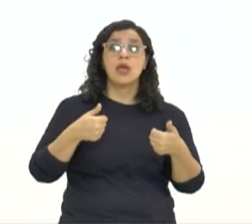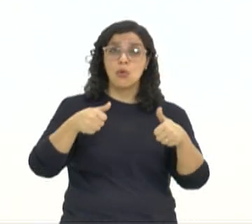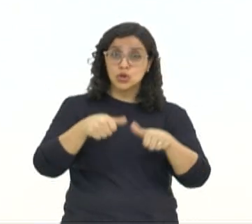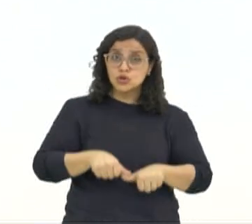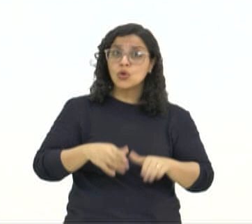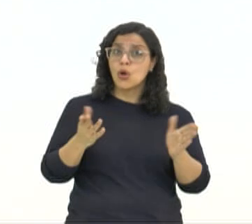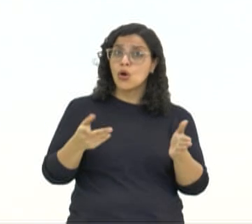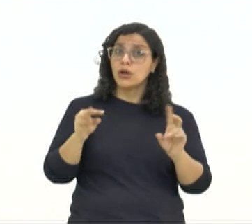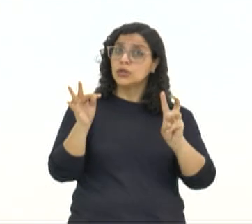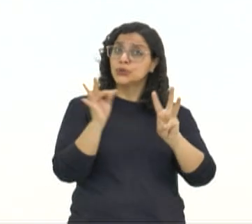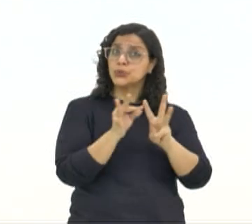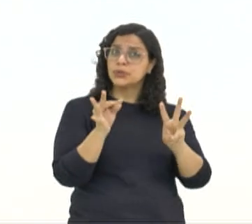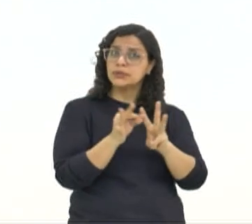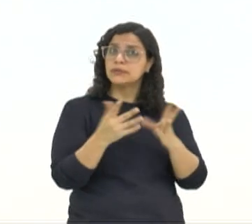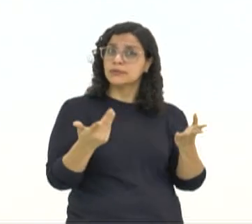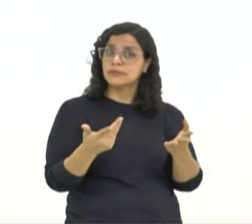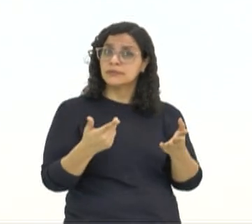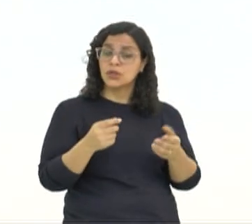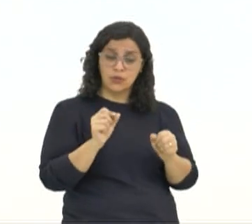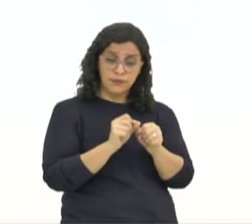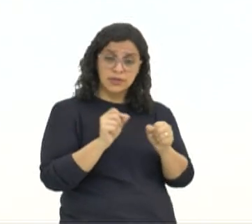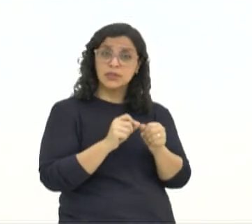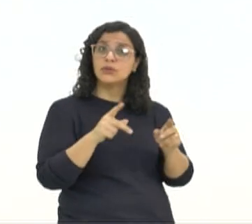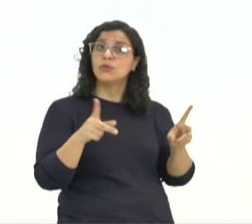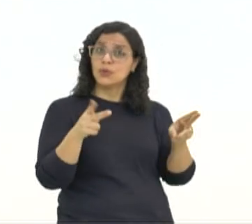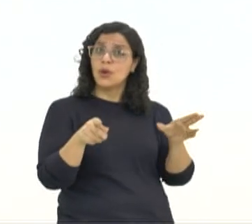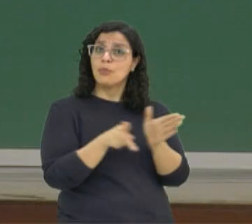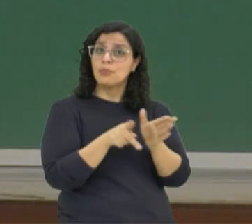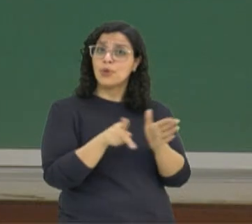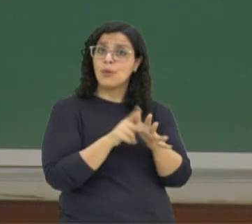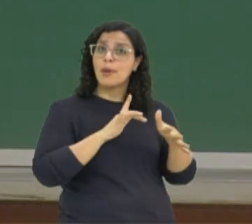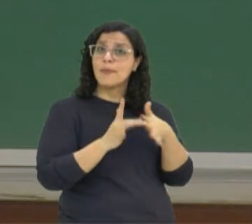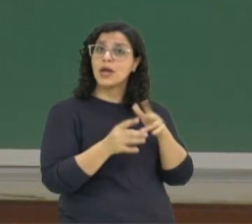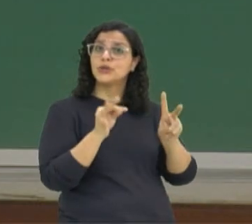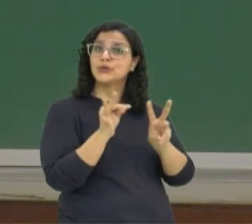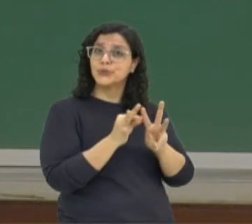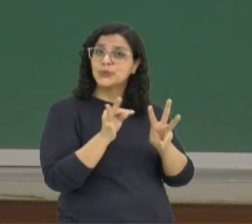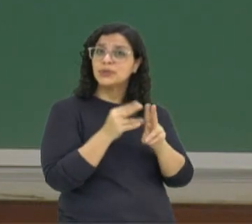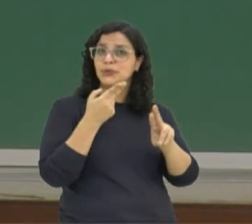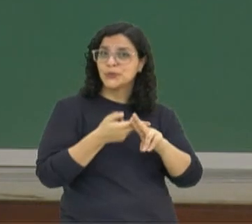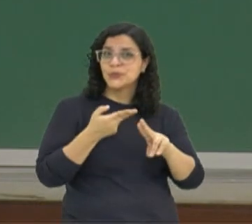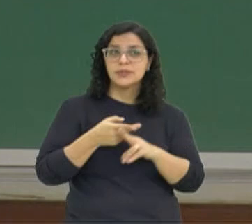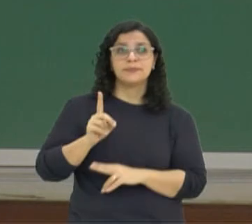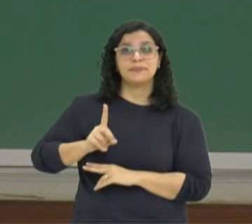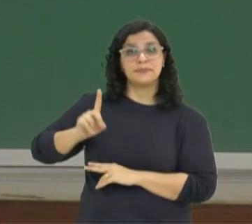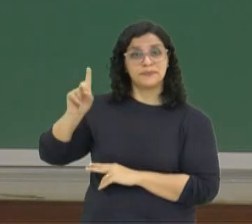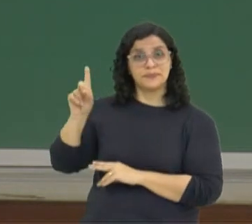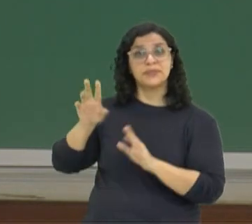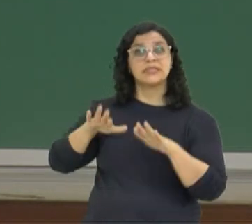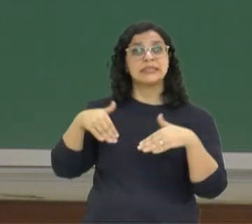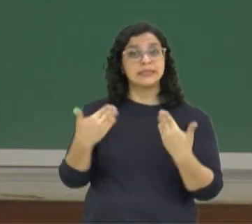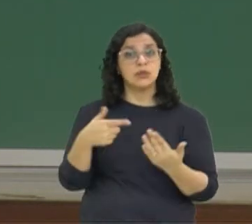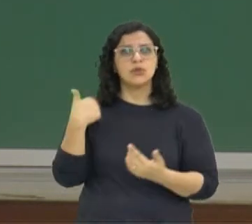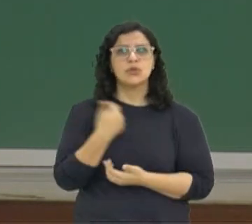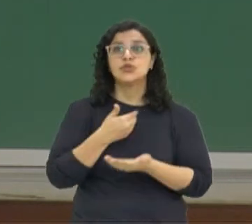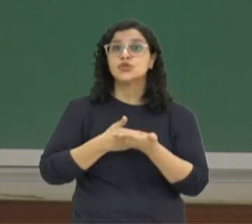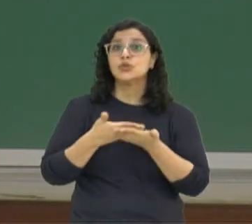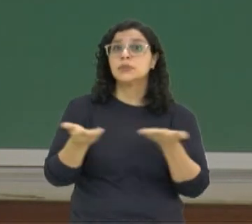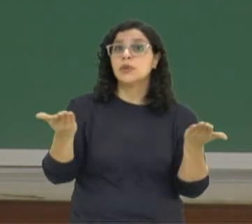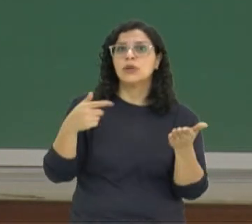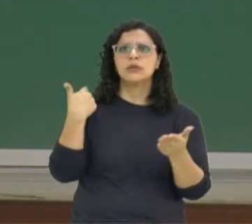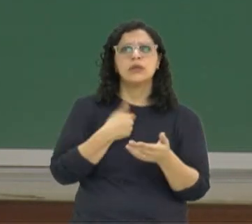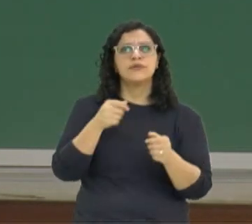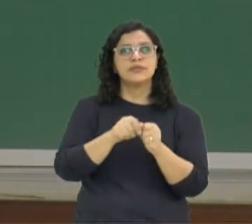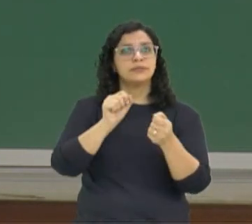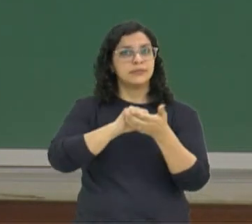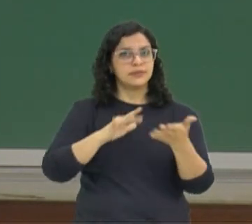estou tuitando. Então, ele responde que ele está fazendo aquilo com aquela rede social, né? Então, já para começar, a gente já vai